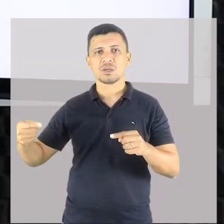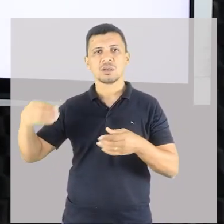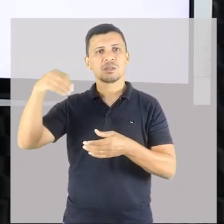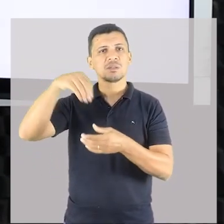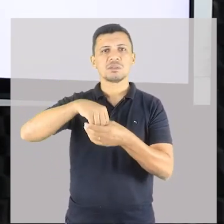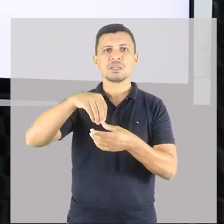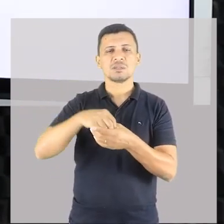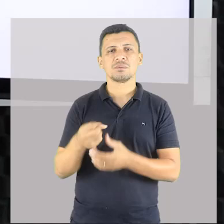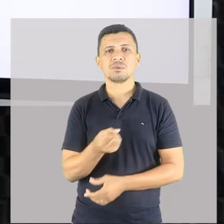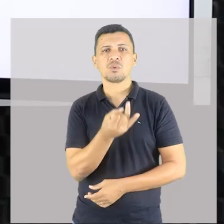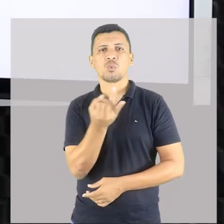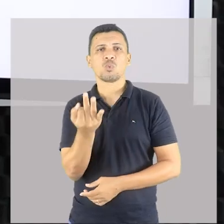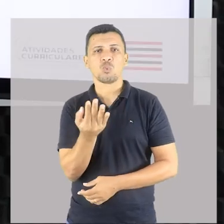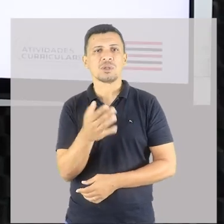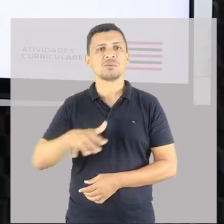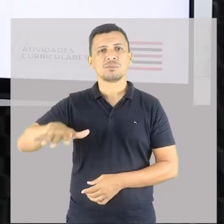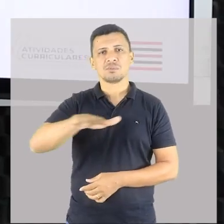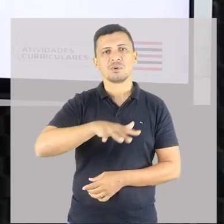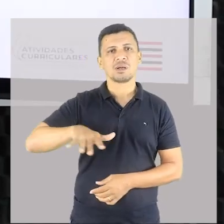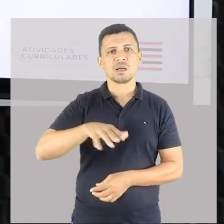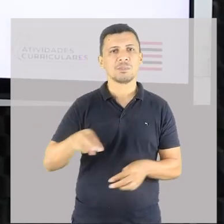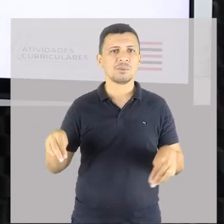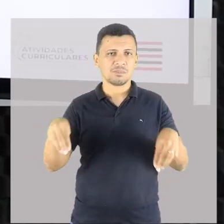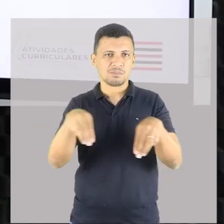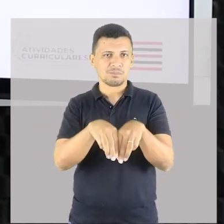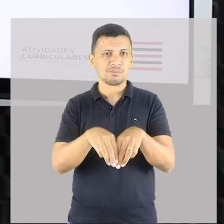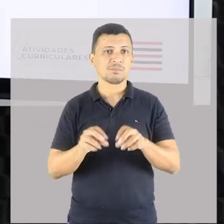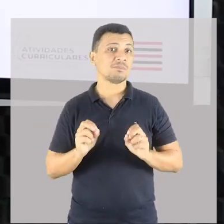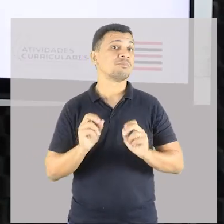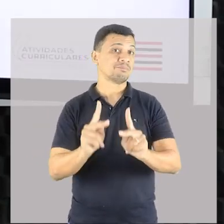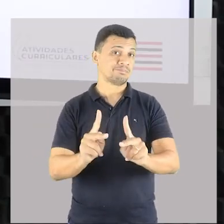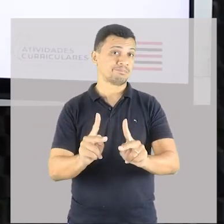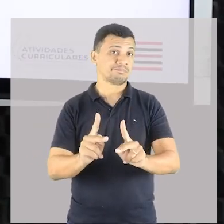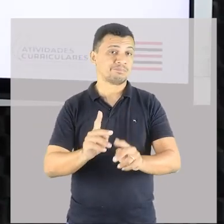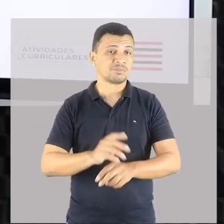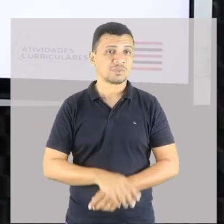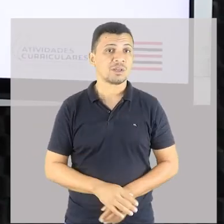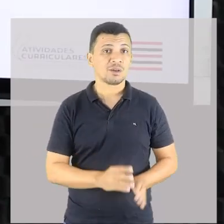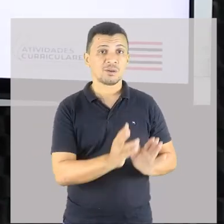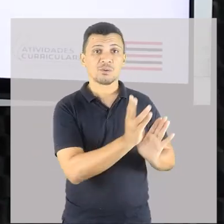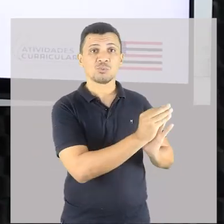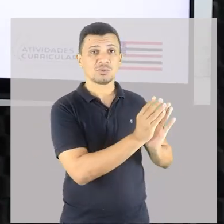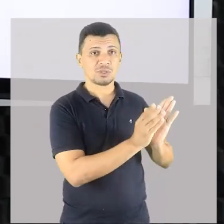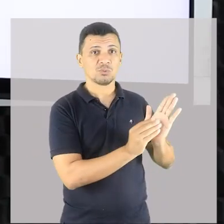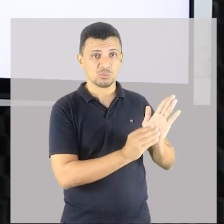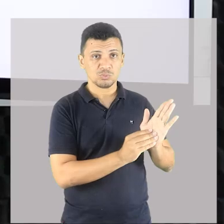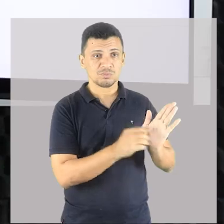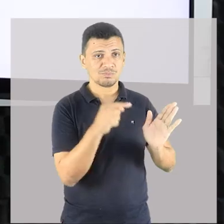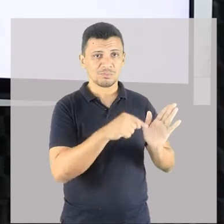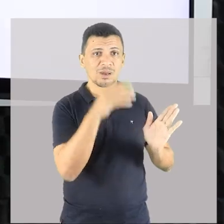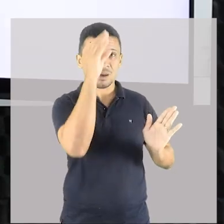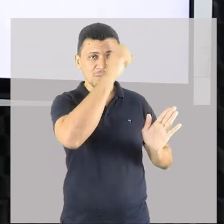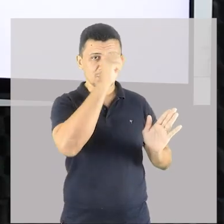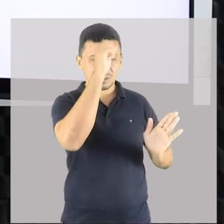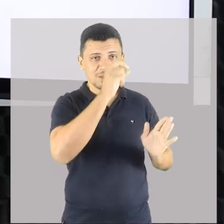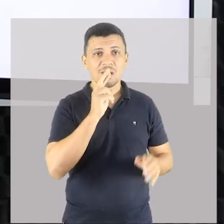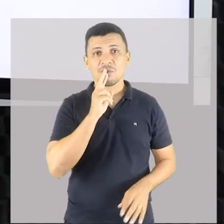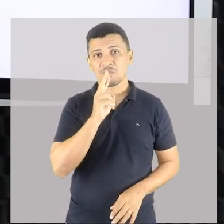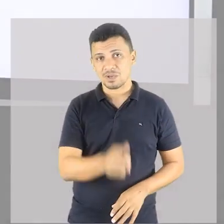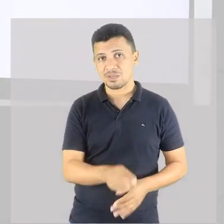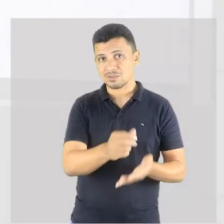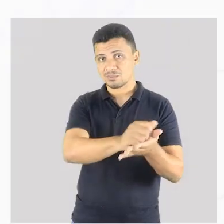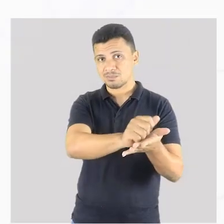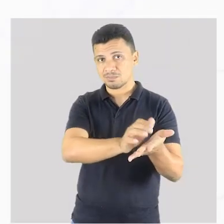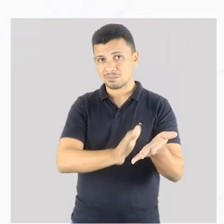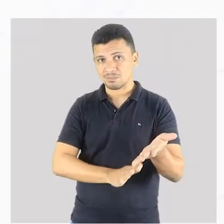do solenoide. Beleza? Ok. Então, para a gente fixar agora o conteúdo, a gente vai fazer o exercício. Primeiro exercício aí,